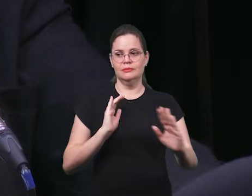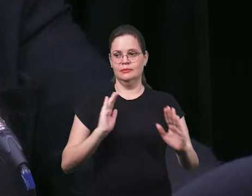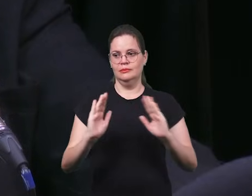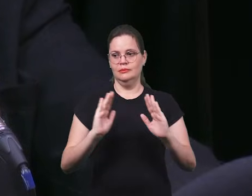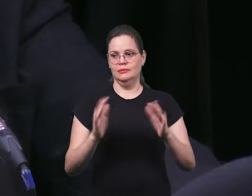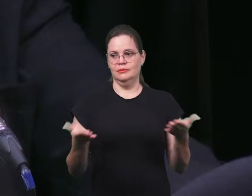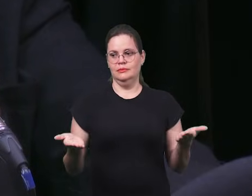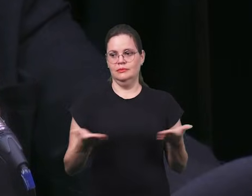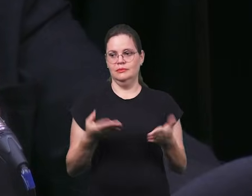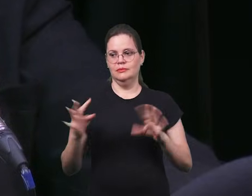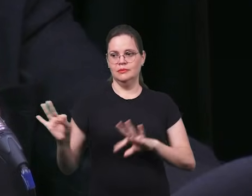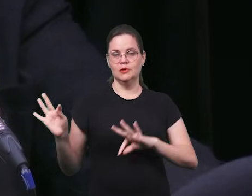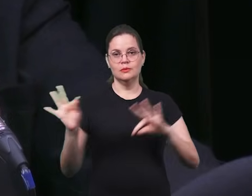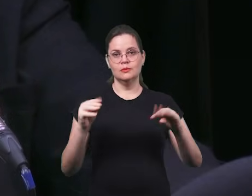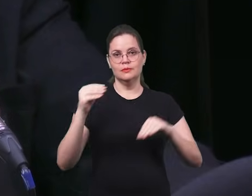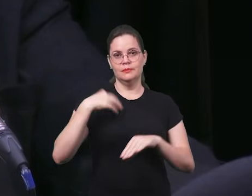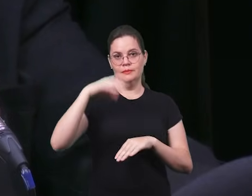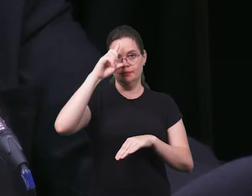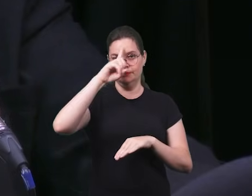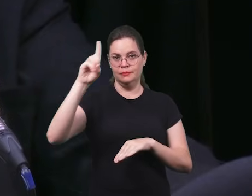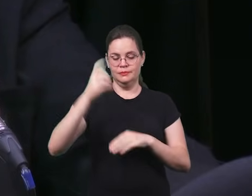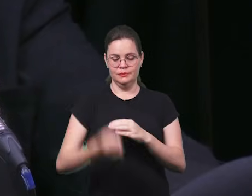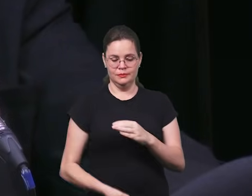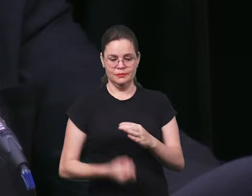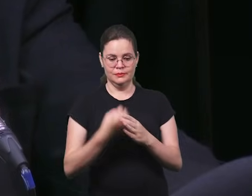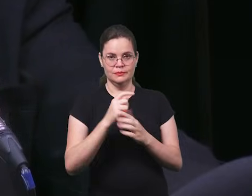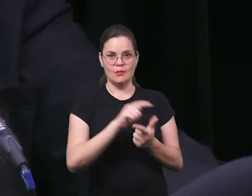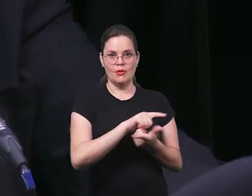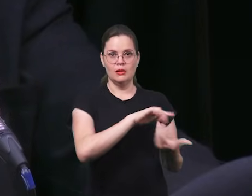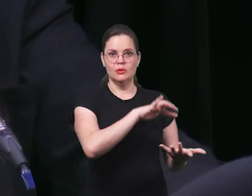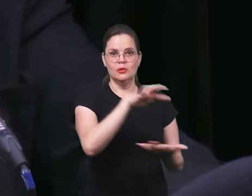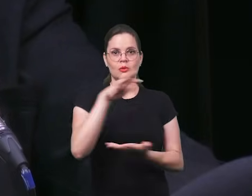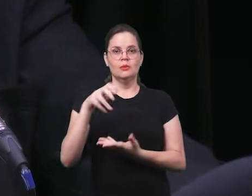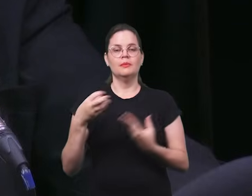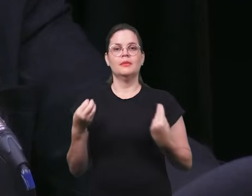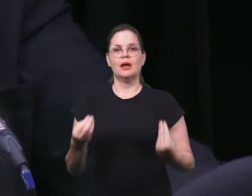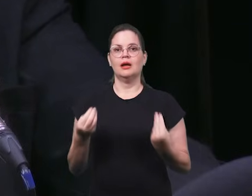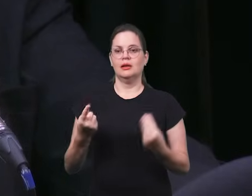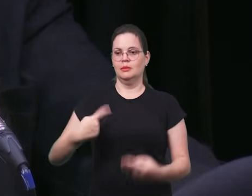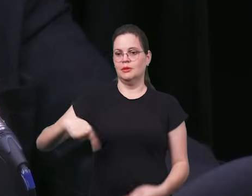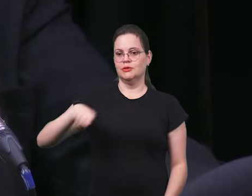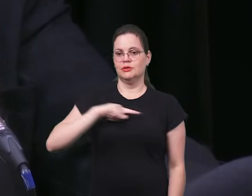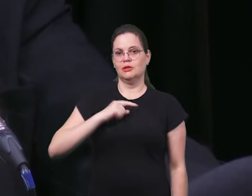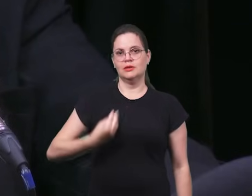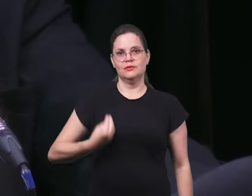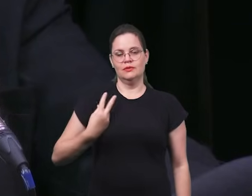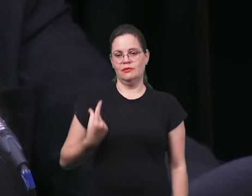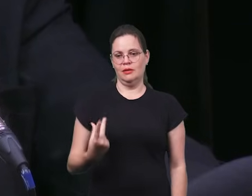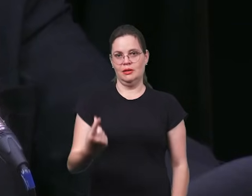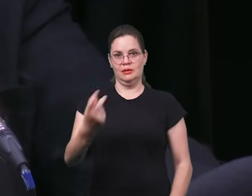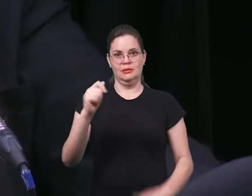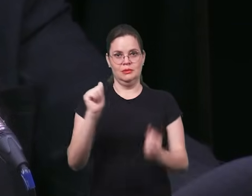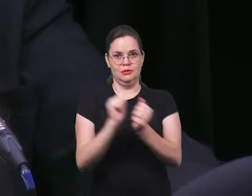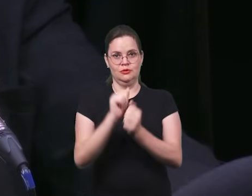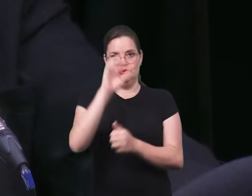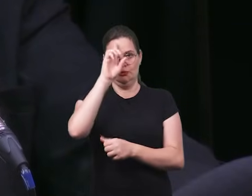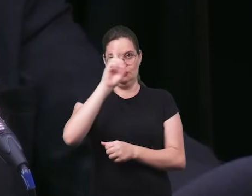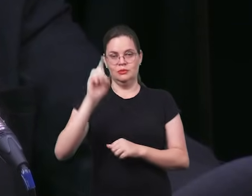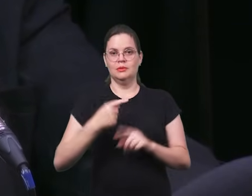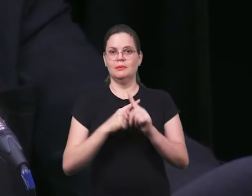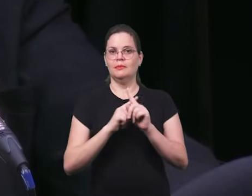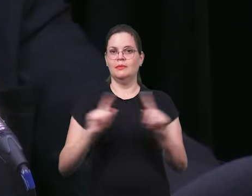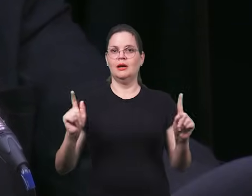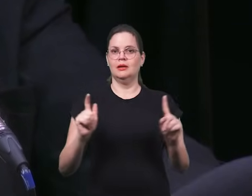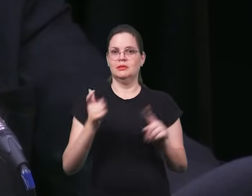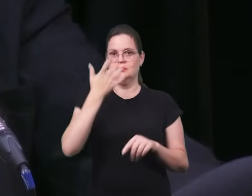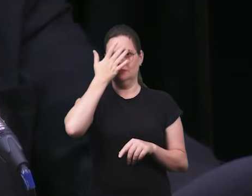momento, e tudo que Deus fez, a criação, foi para que o homem vivesse eternamente com Deus. Mas aí o homem pecou, como o